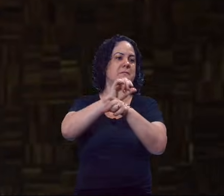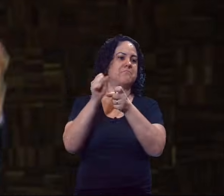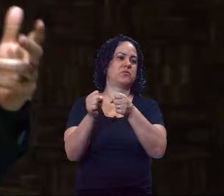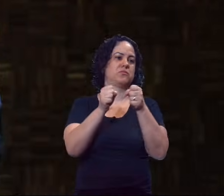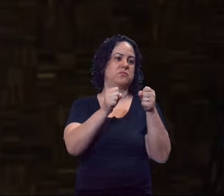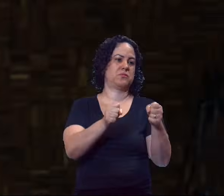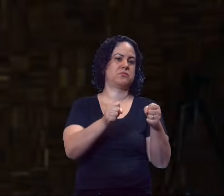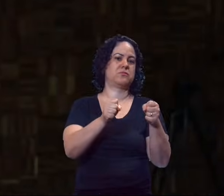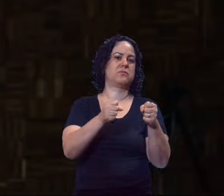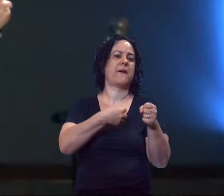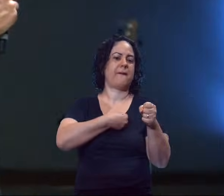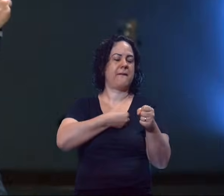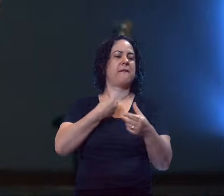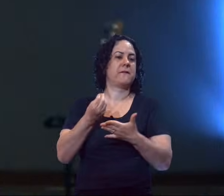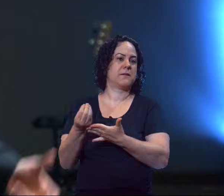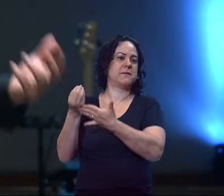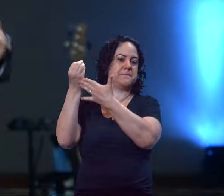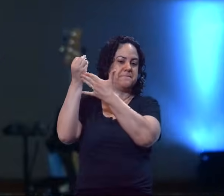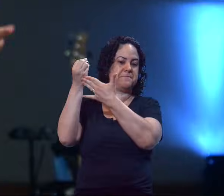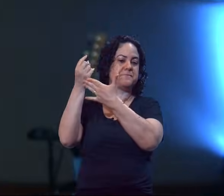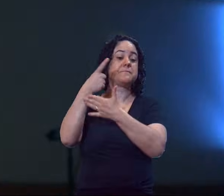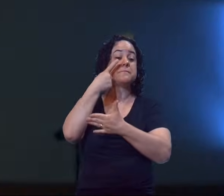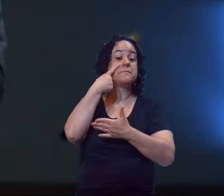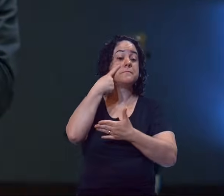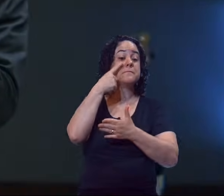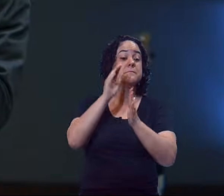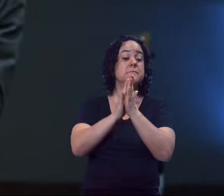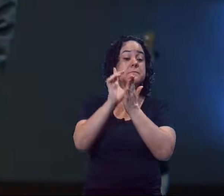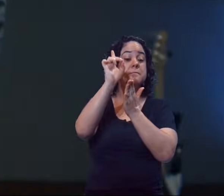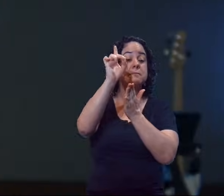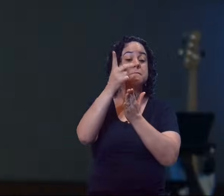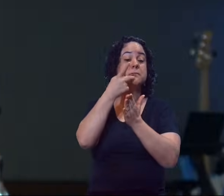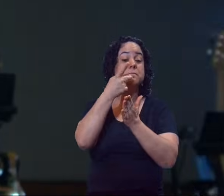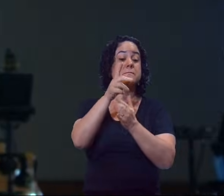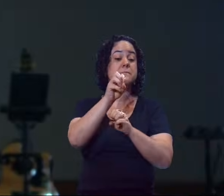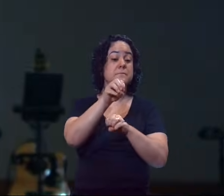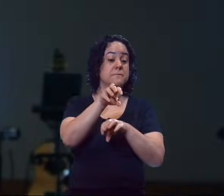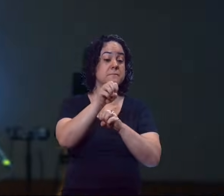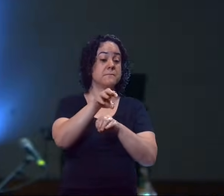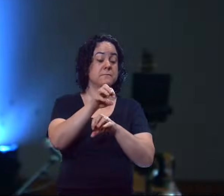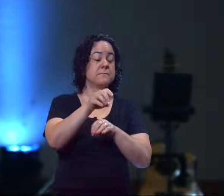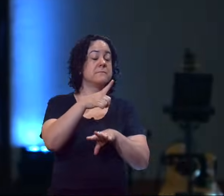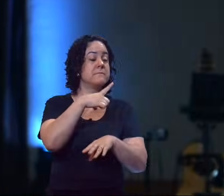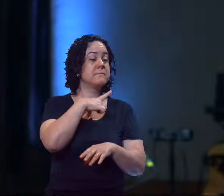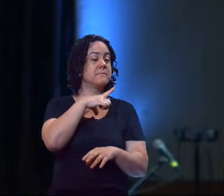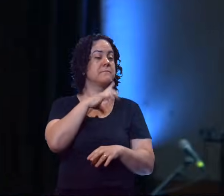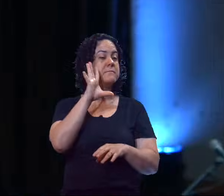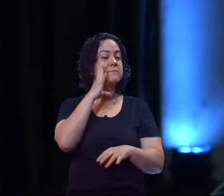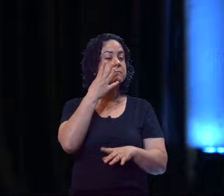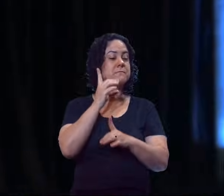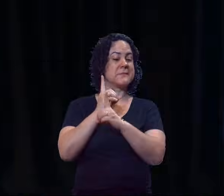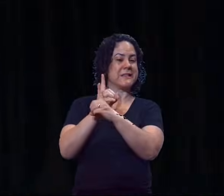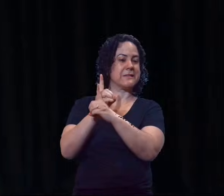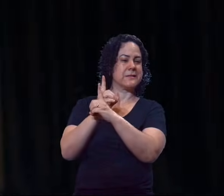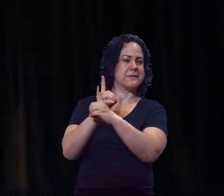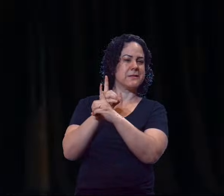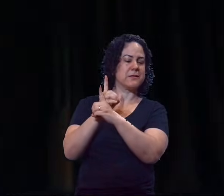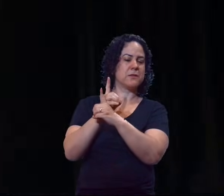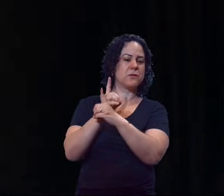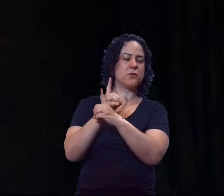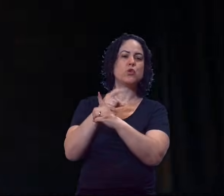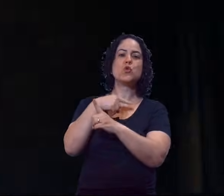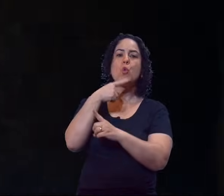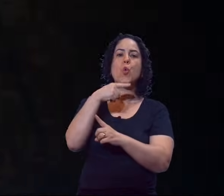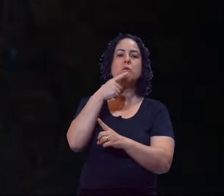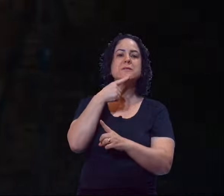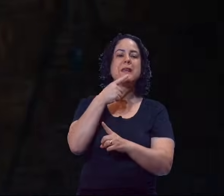poderosa de consagração. Olha o que a Bíblia ensina. Tem um determinado momento que os discípulos não conseguem